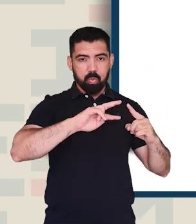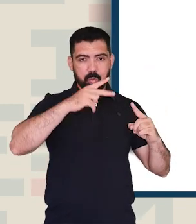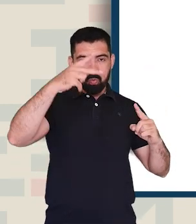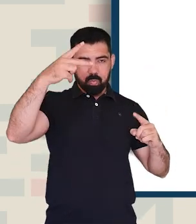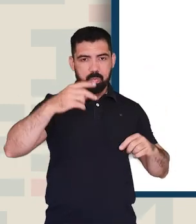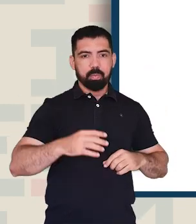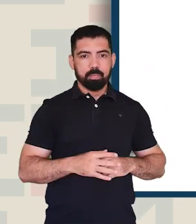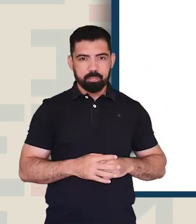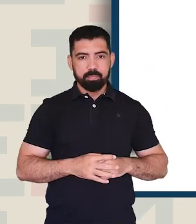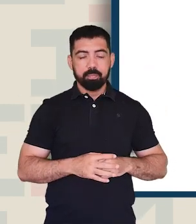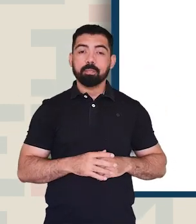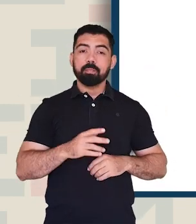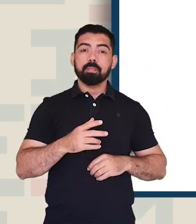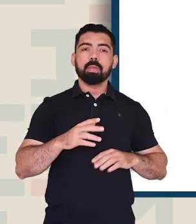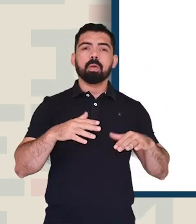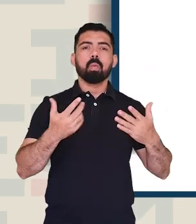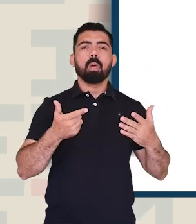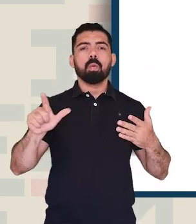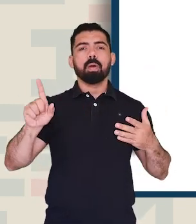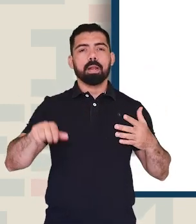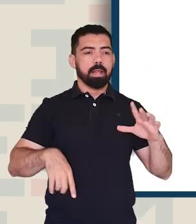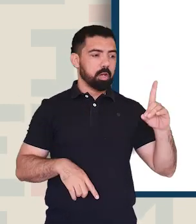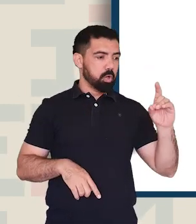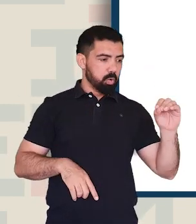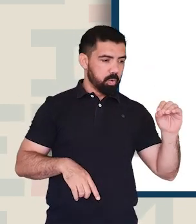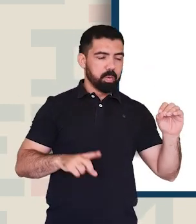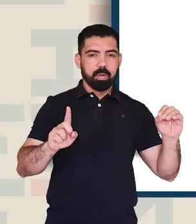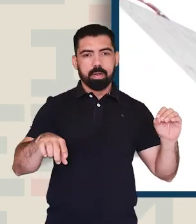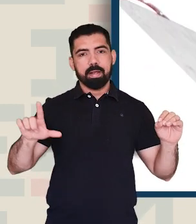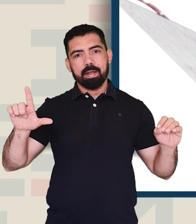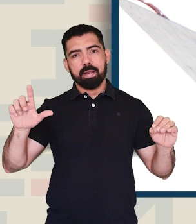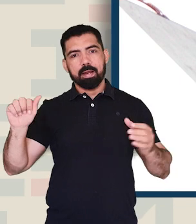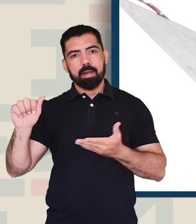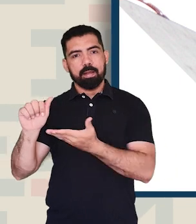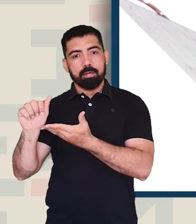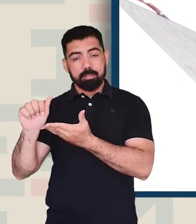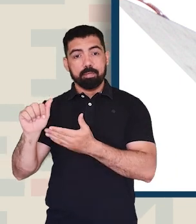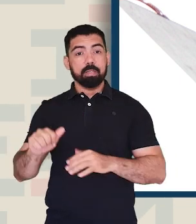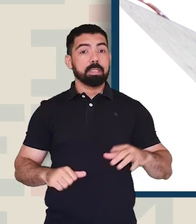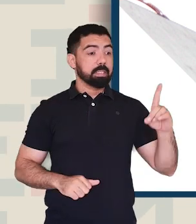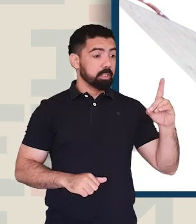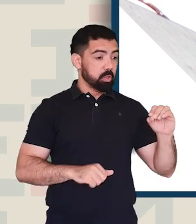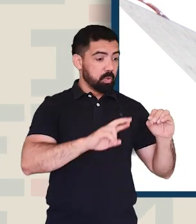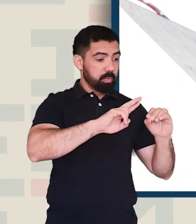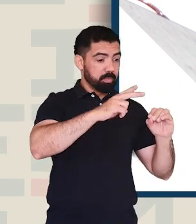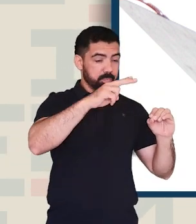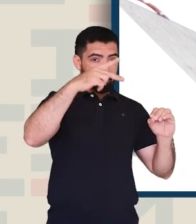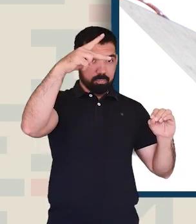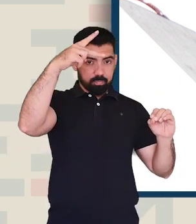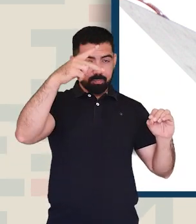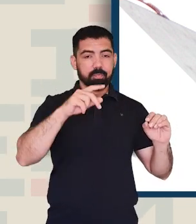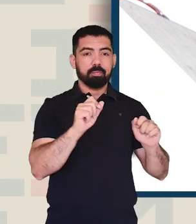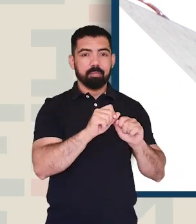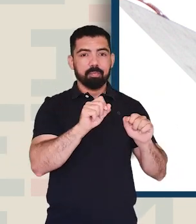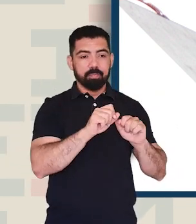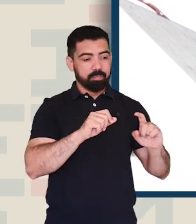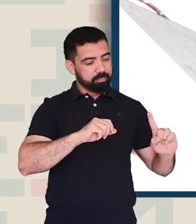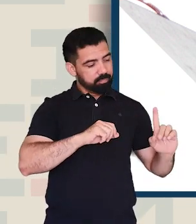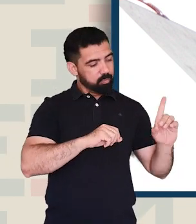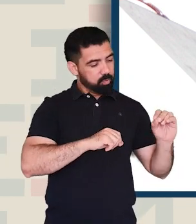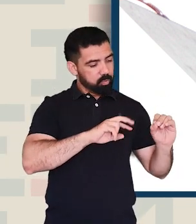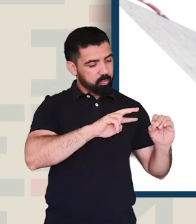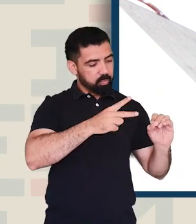relativo menor é Lá menor. Então, se você está em Dó, se eu faço uma escala de Dó, né? Com a escala de